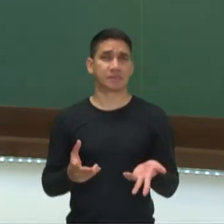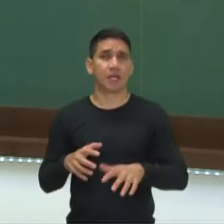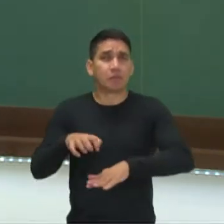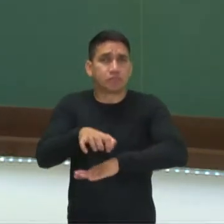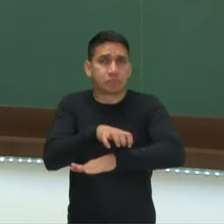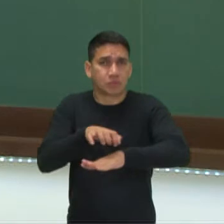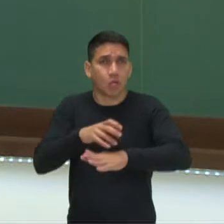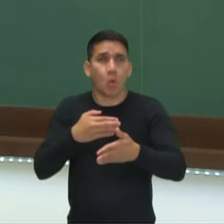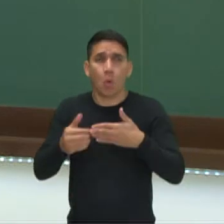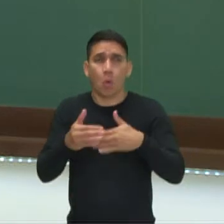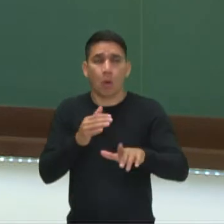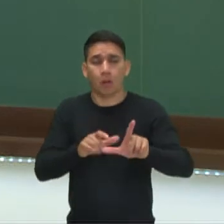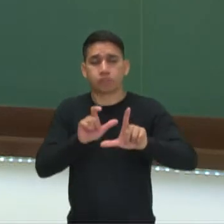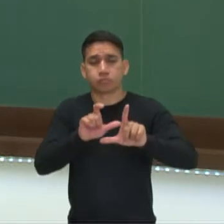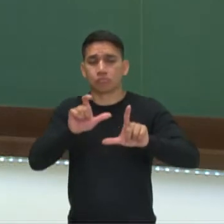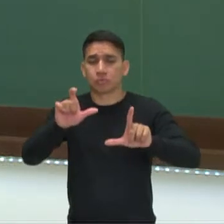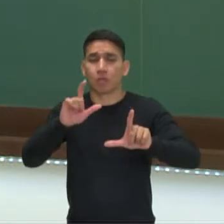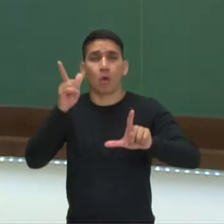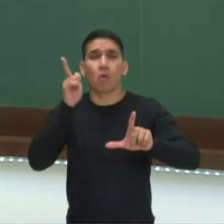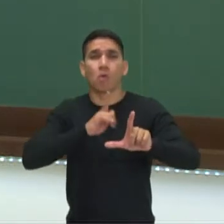para achar a resistência.